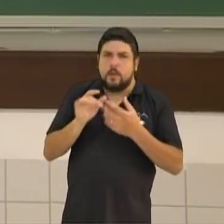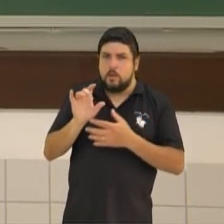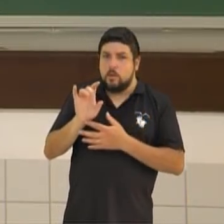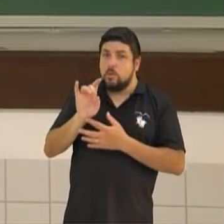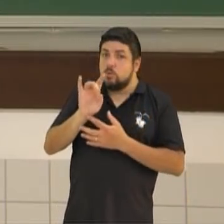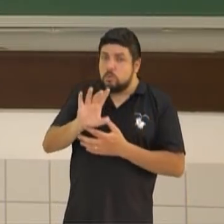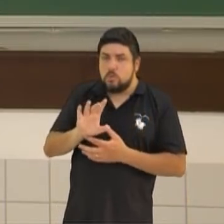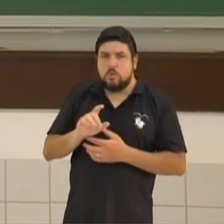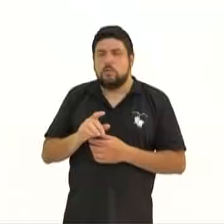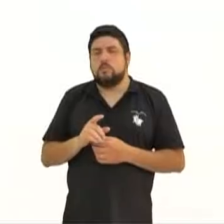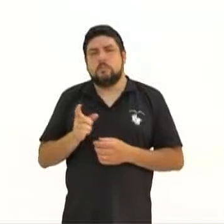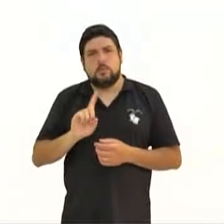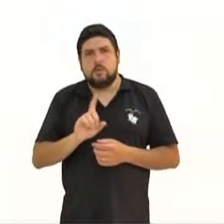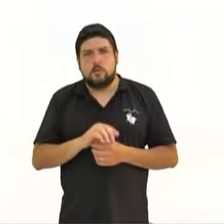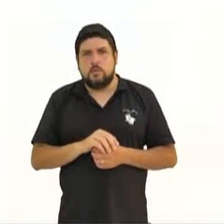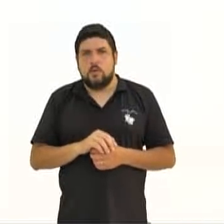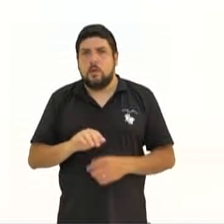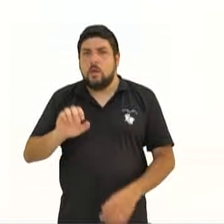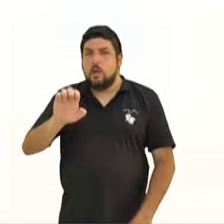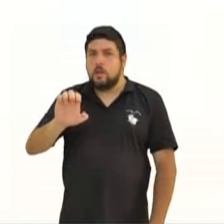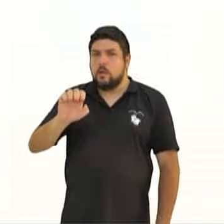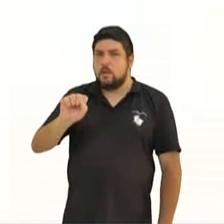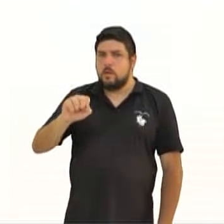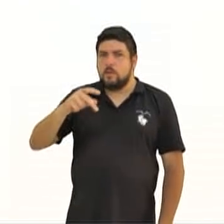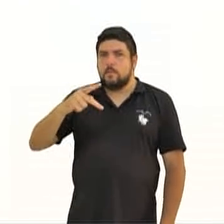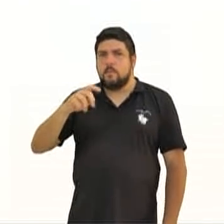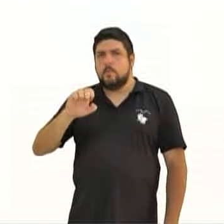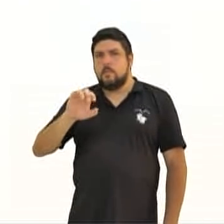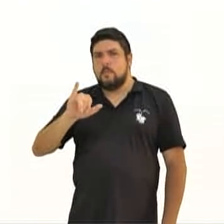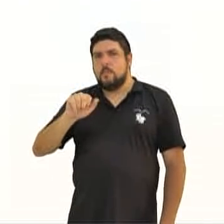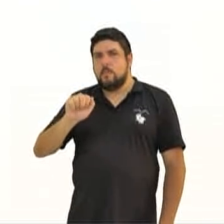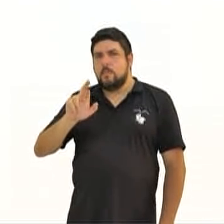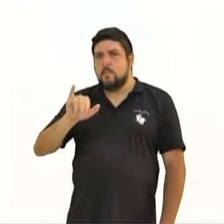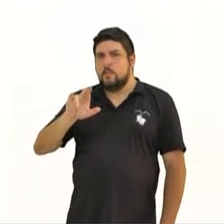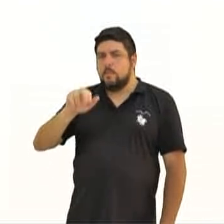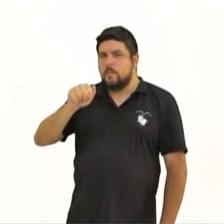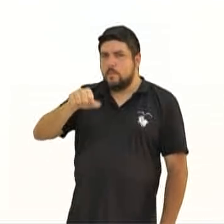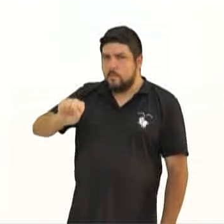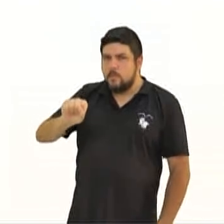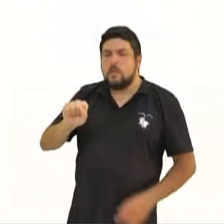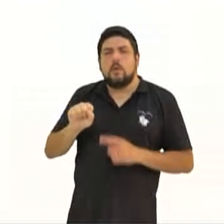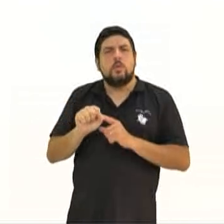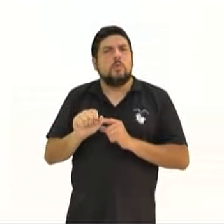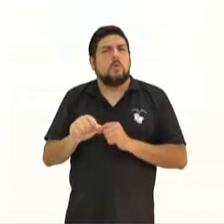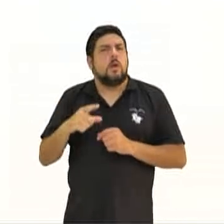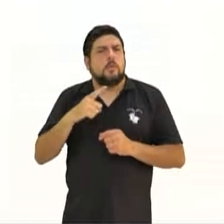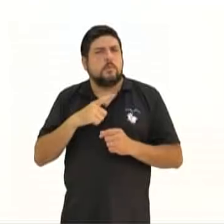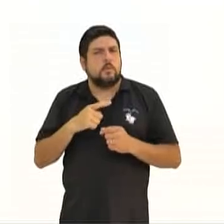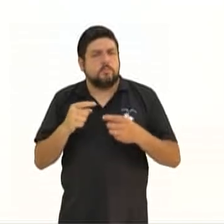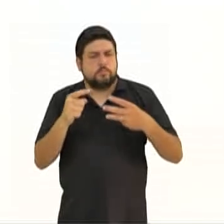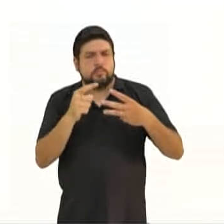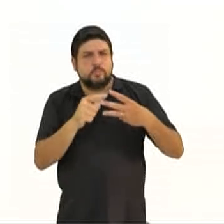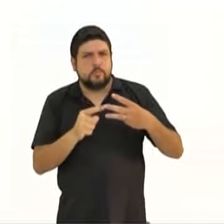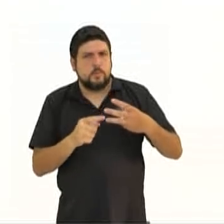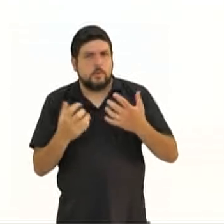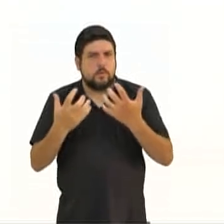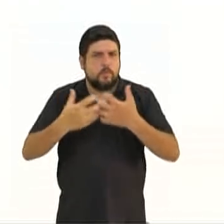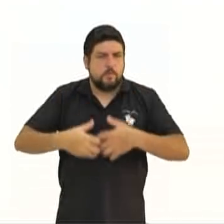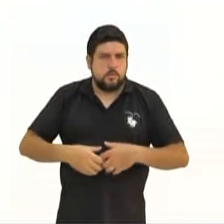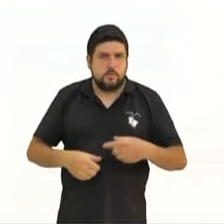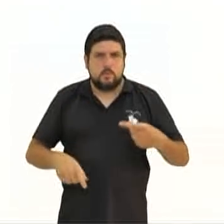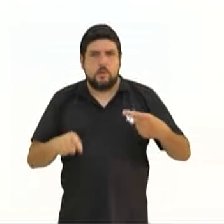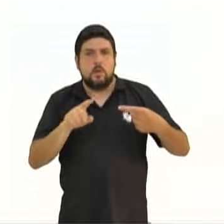serve as especiarias. As especiarias elas têm três funções principais para a gente. A primeira vocês conhecem,